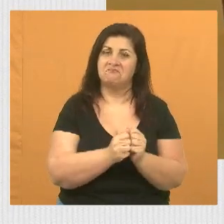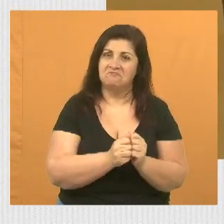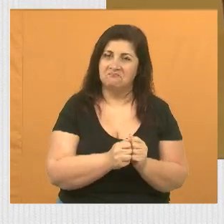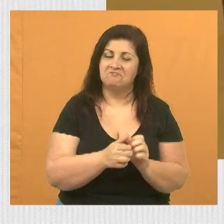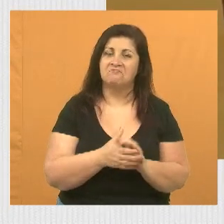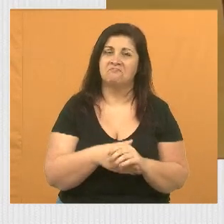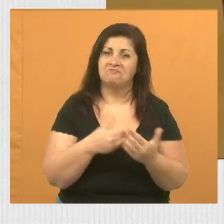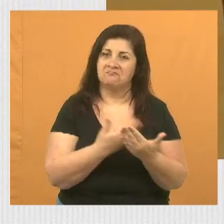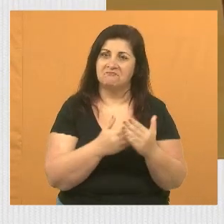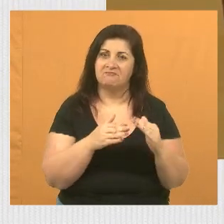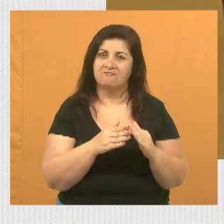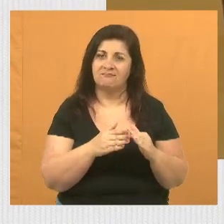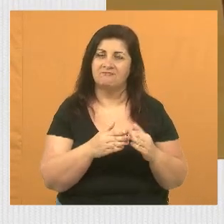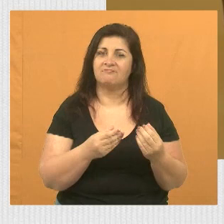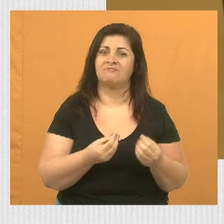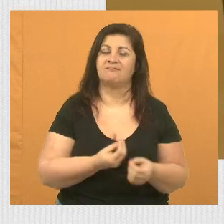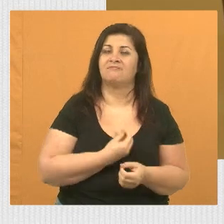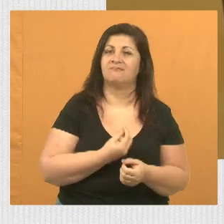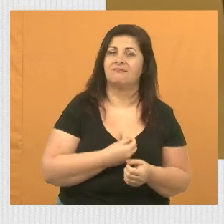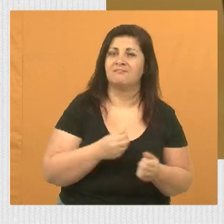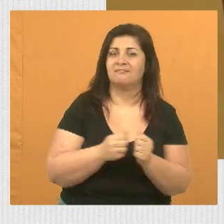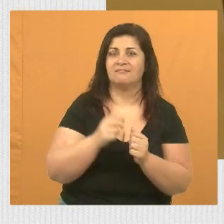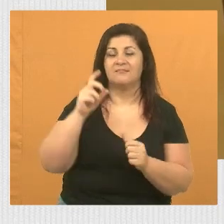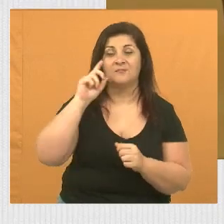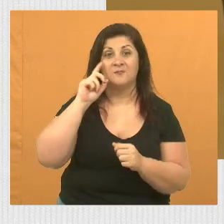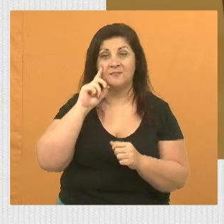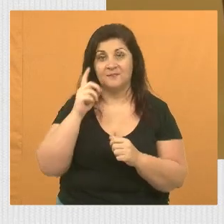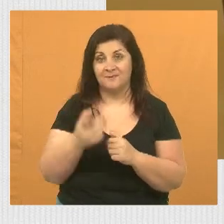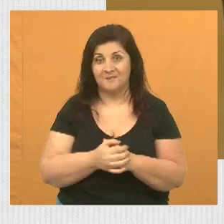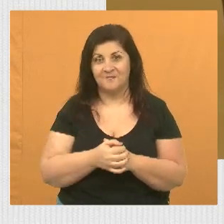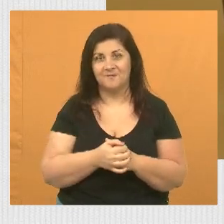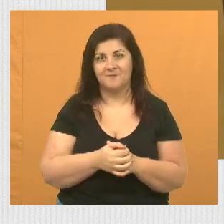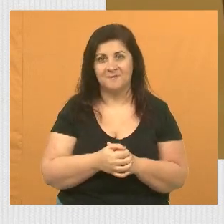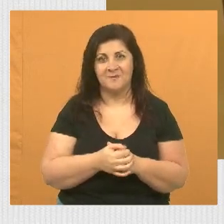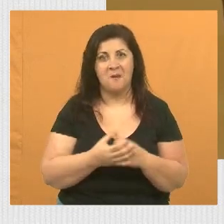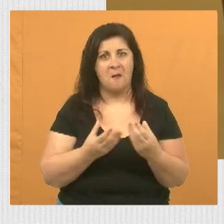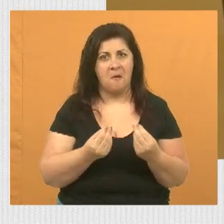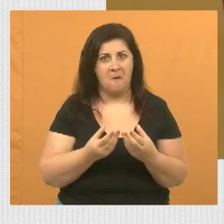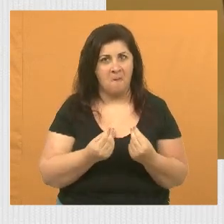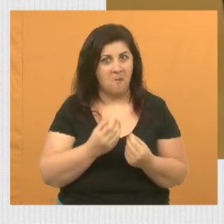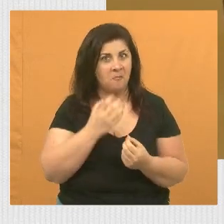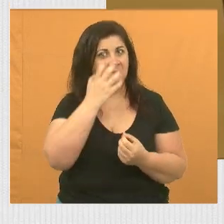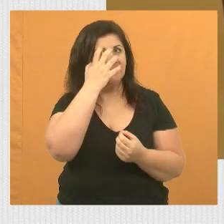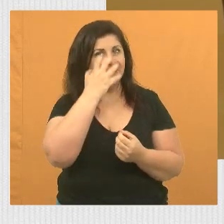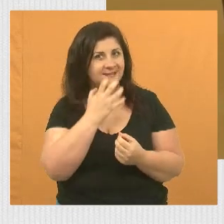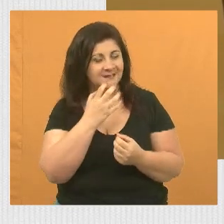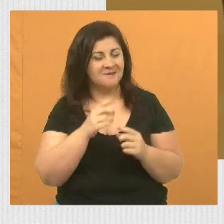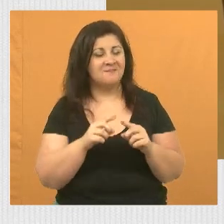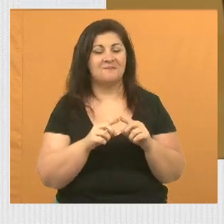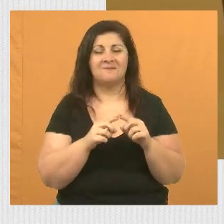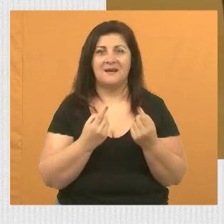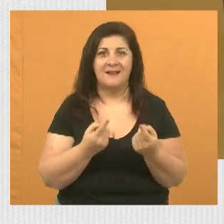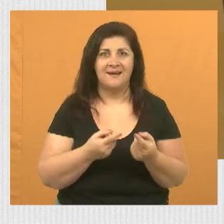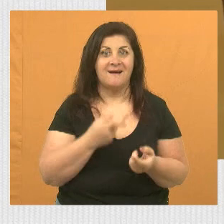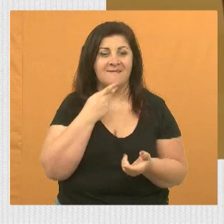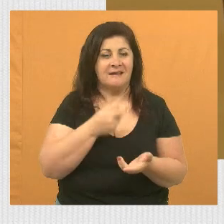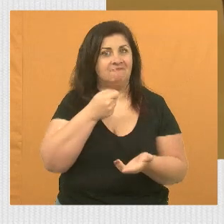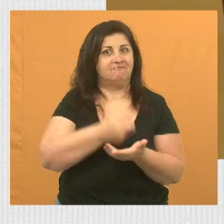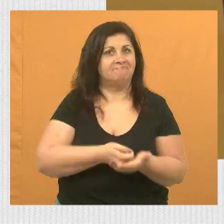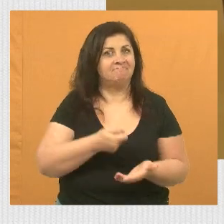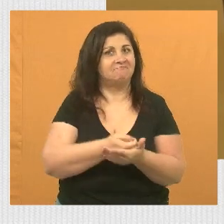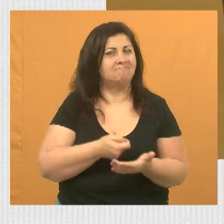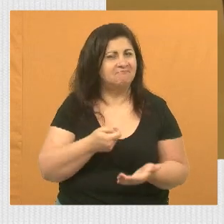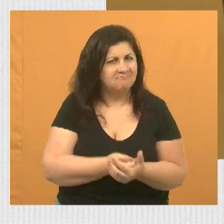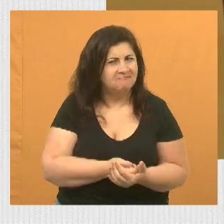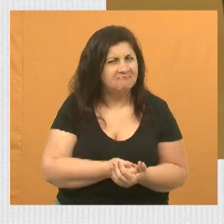é muito bom conviver com você no dia a dia, mesmo tão exigente como você é, né, pegando tanto assim no nosso